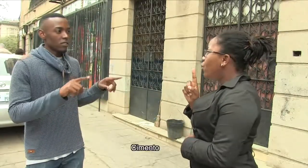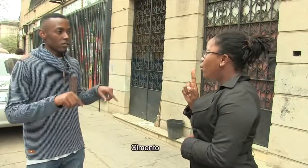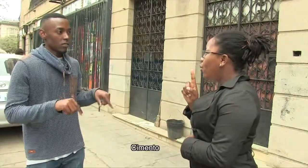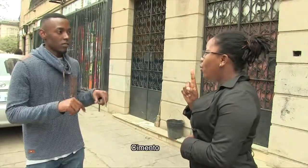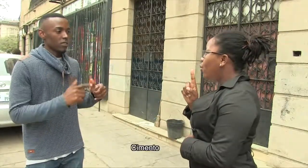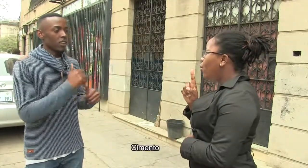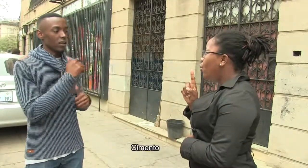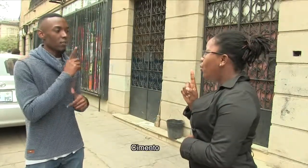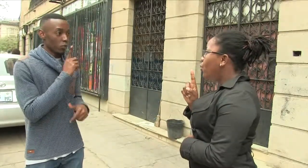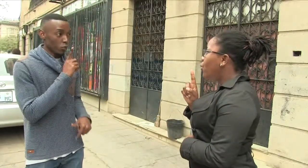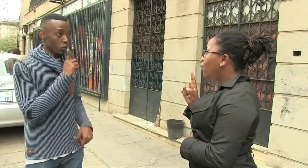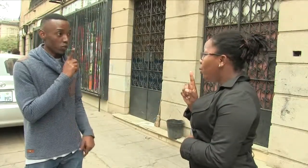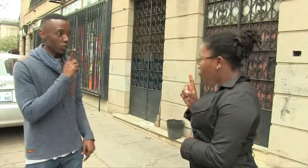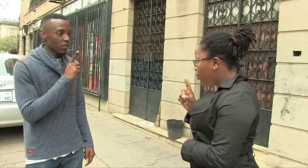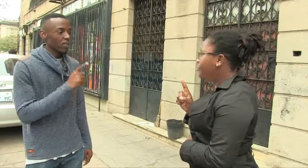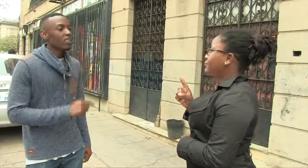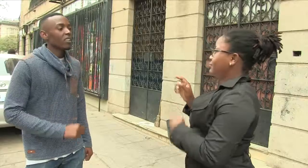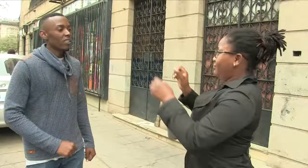cimento